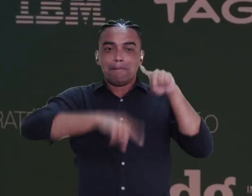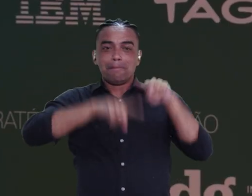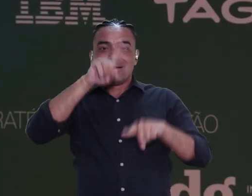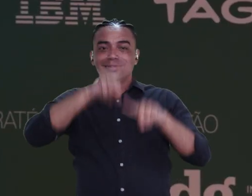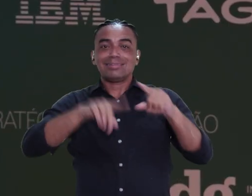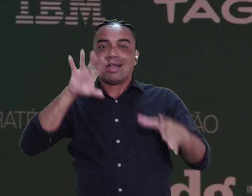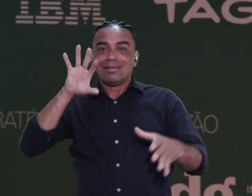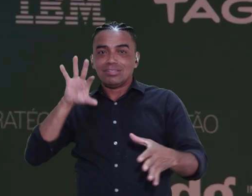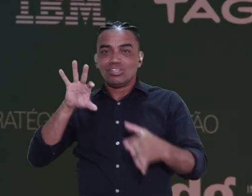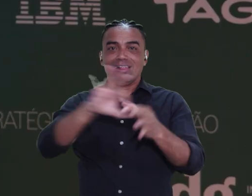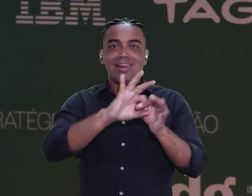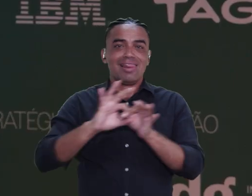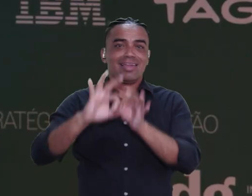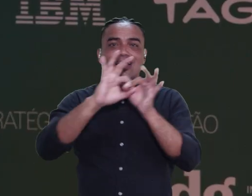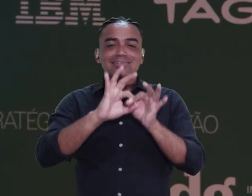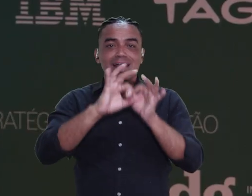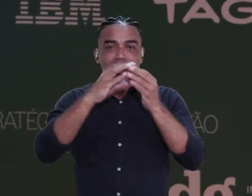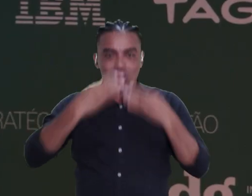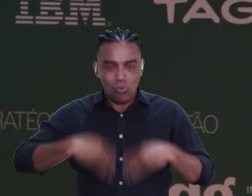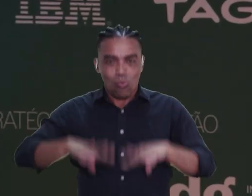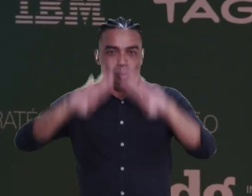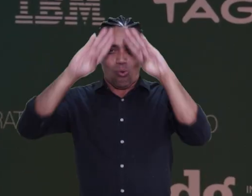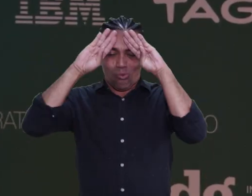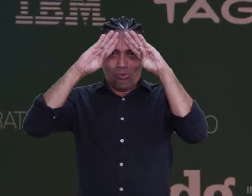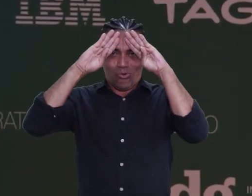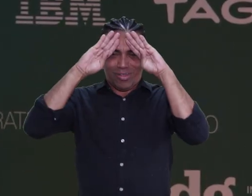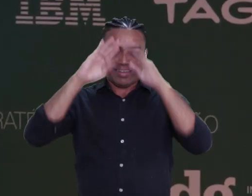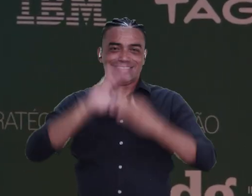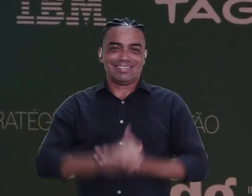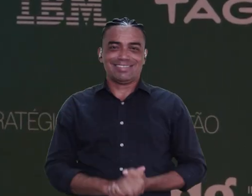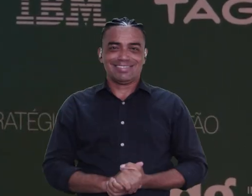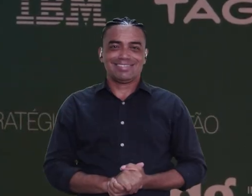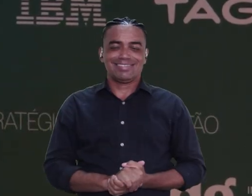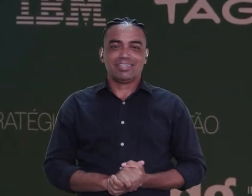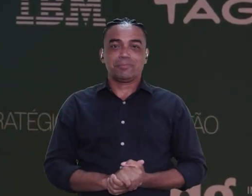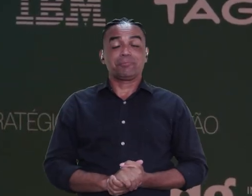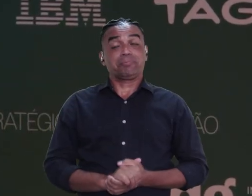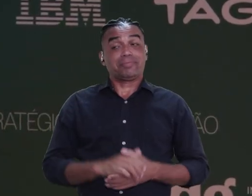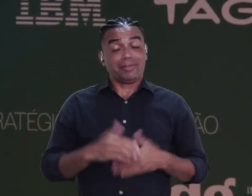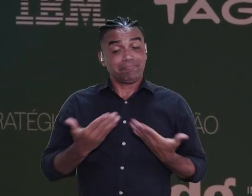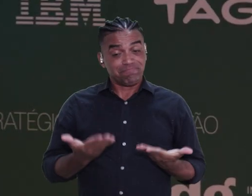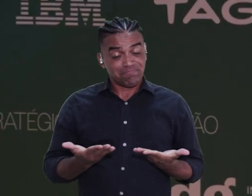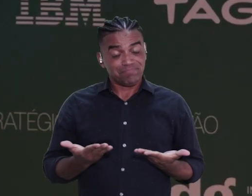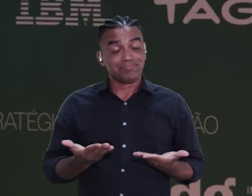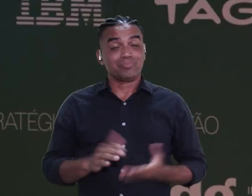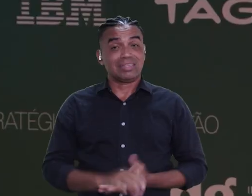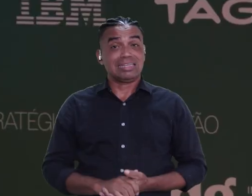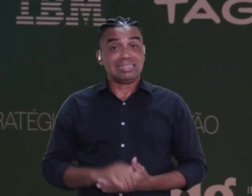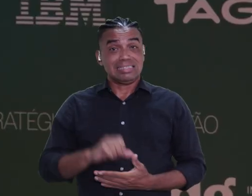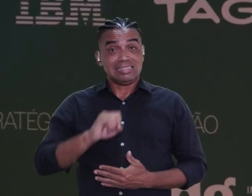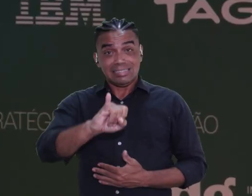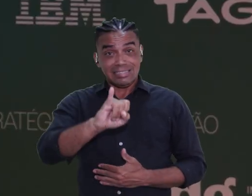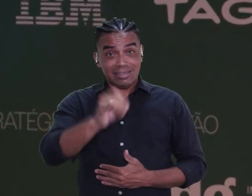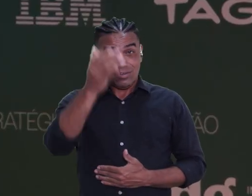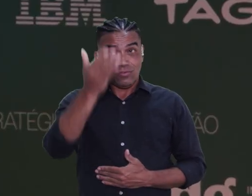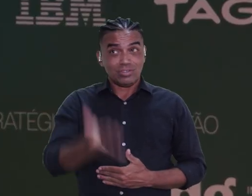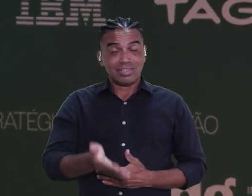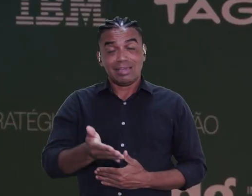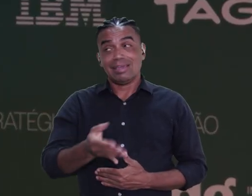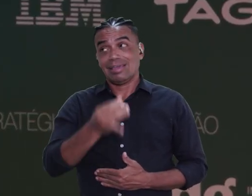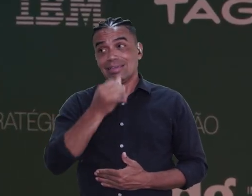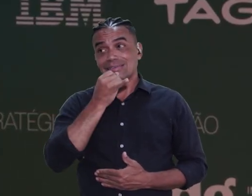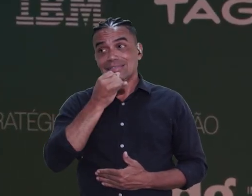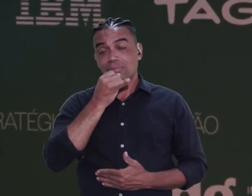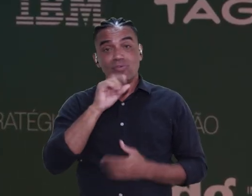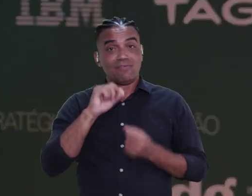da conexão com a divindade, com o orixá. Então, se você vai,